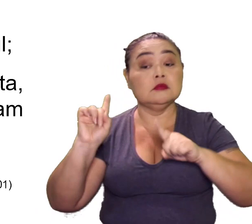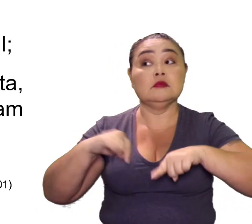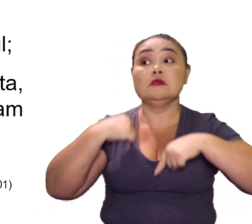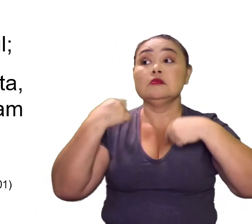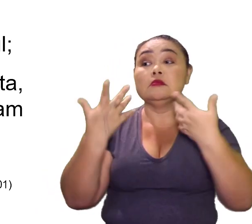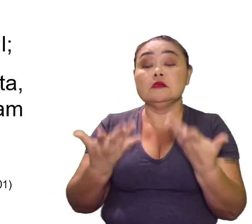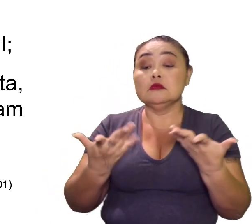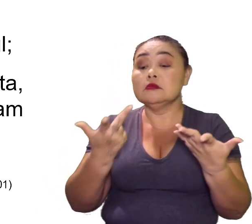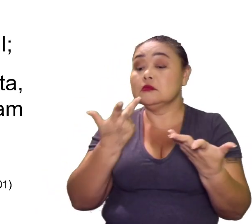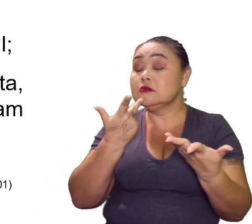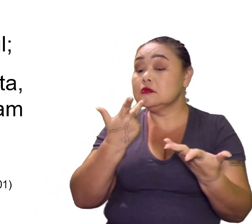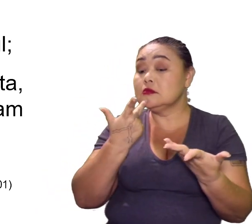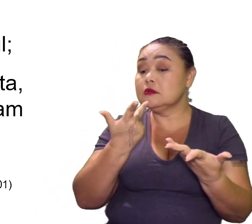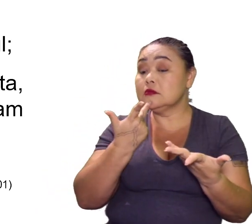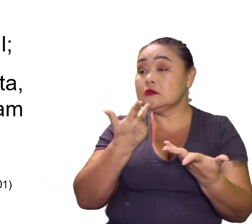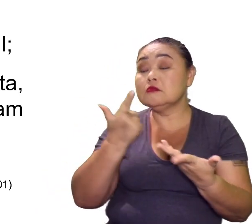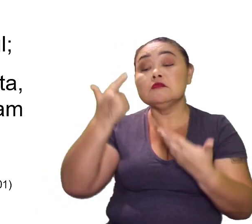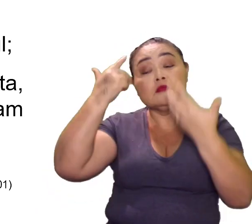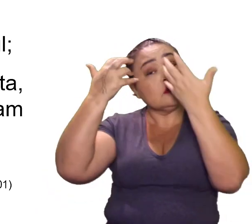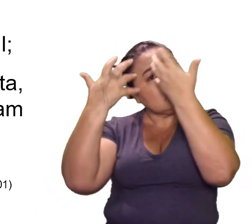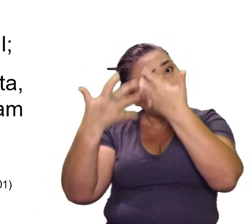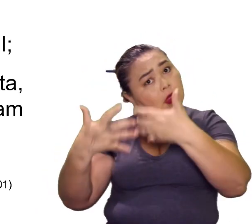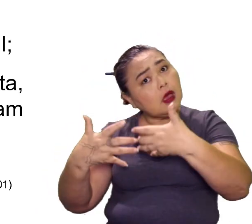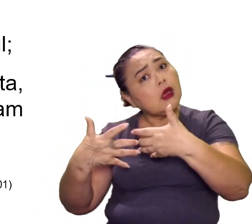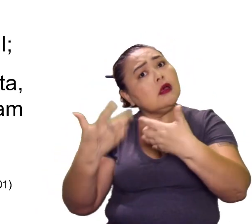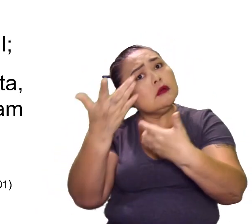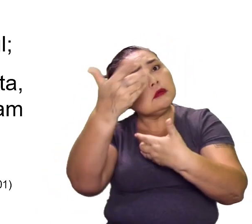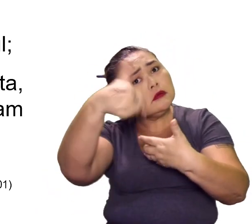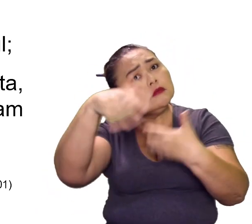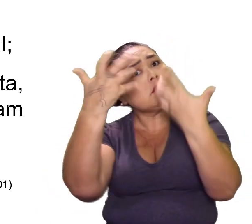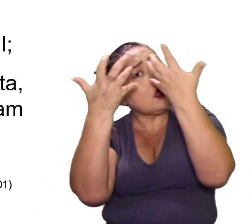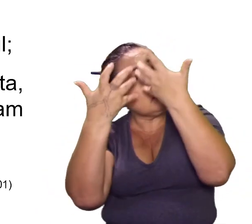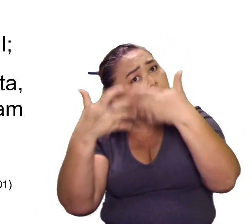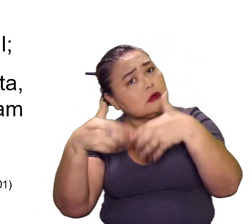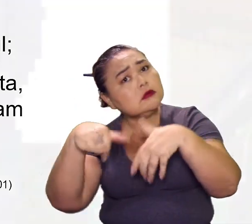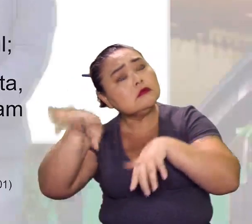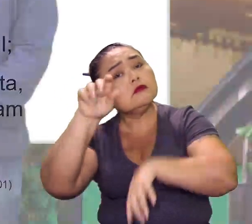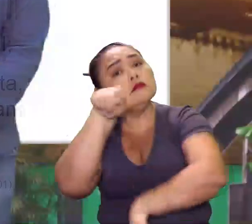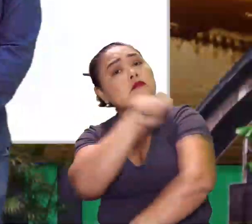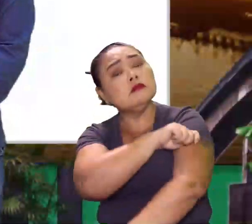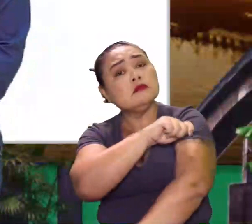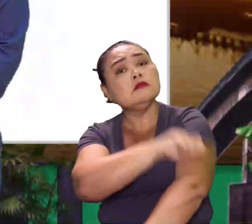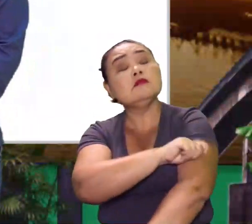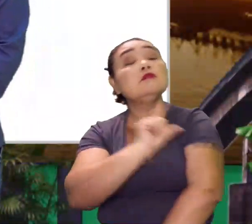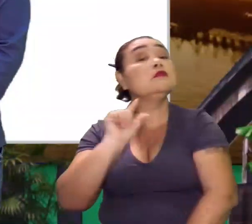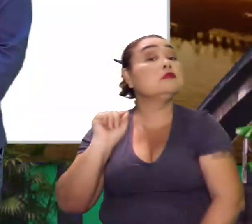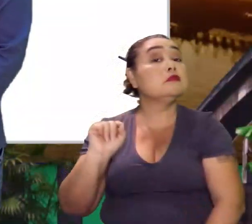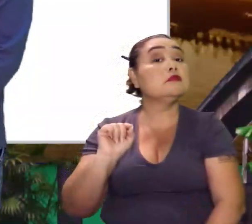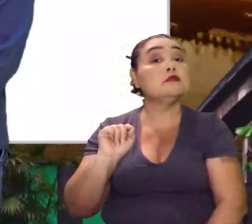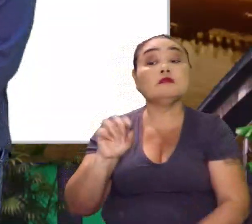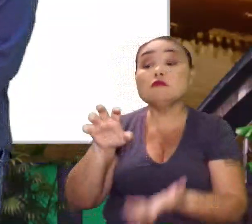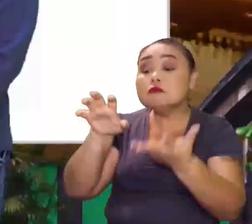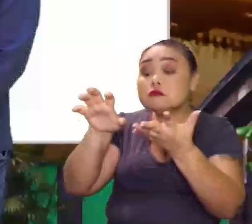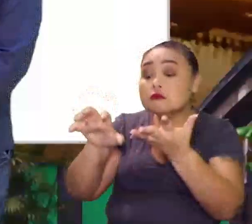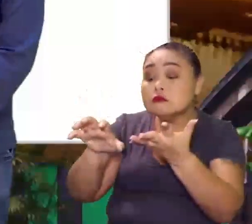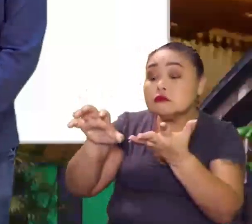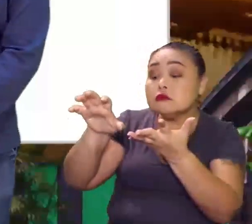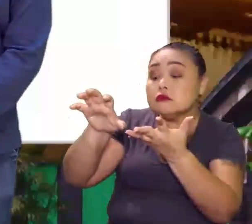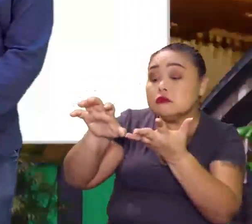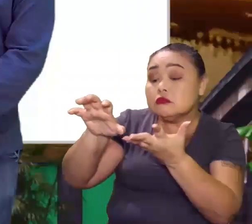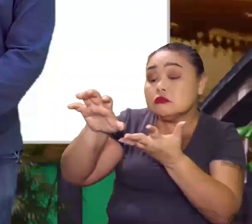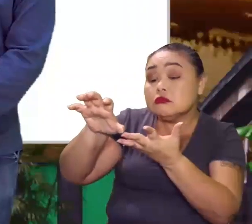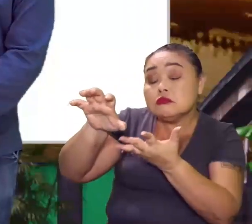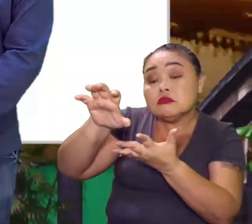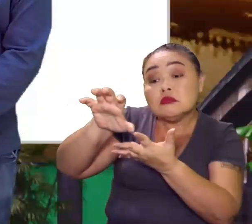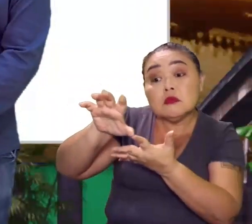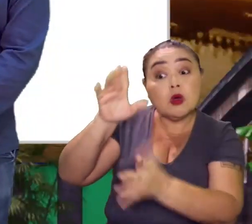fica aí a questão da reflexão, né, para o aluno. Fica a questão da reflexão de que espécies nem sequer